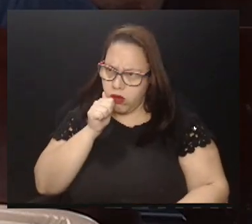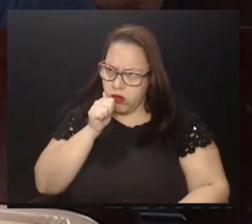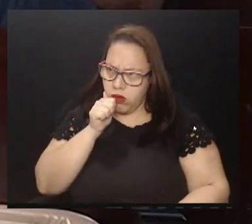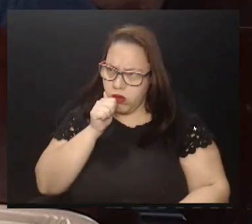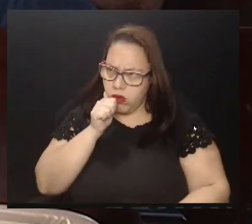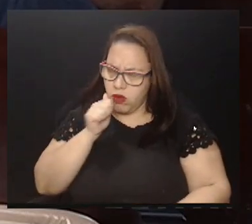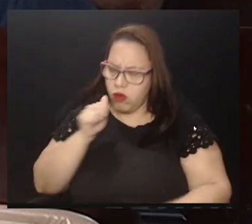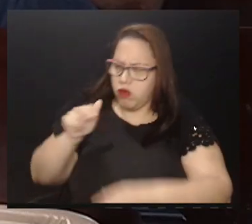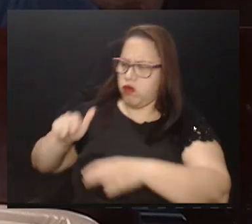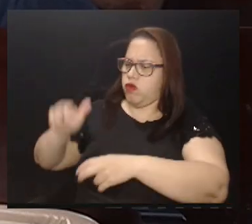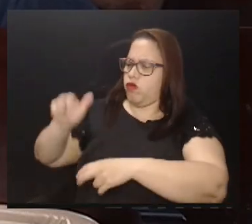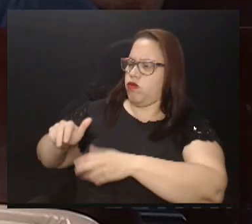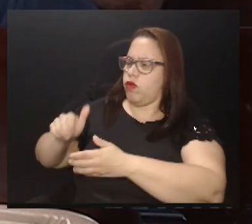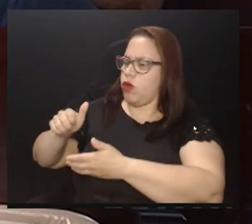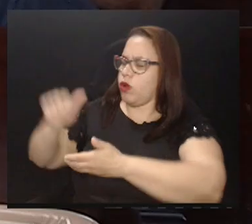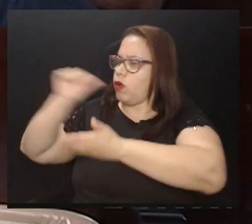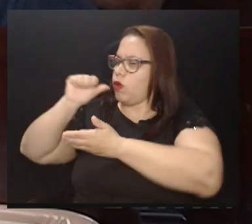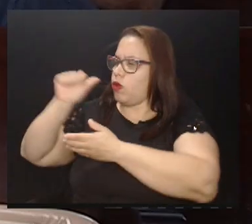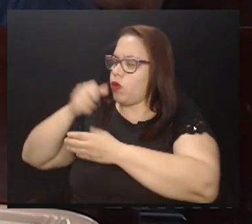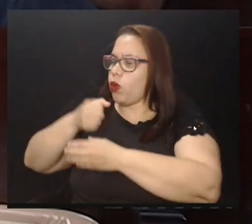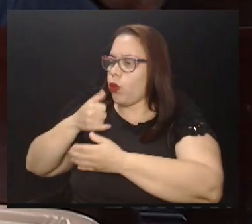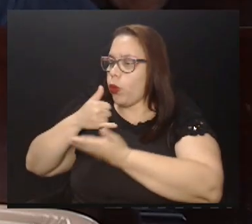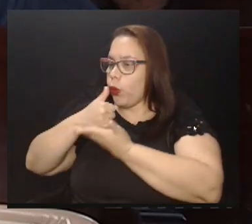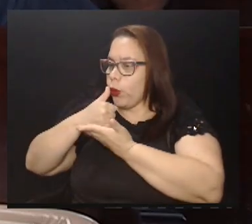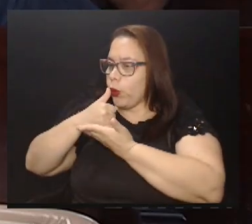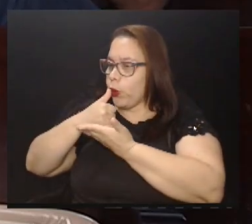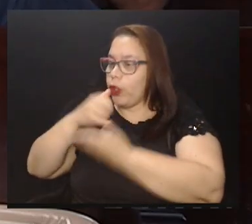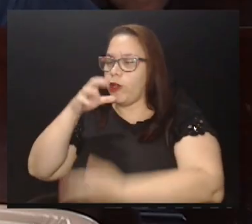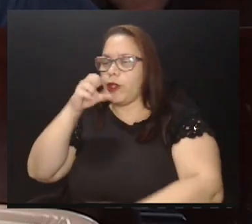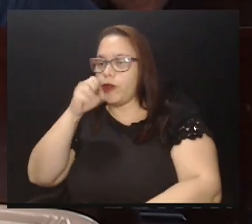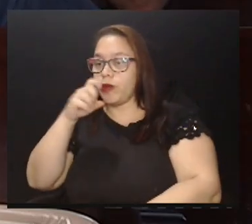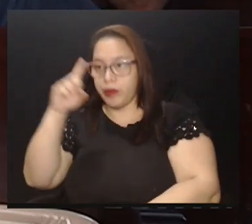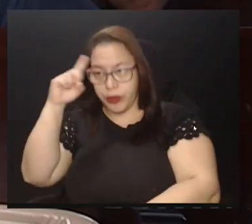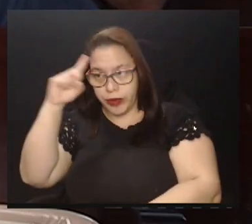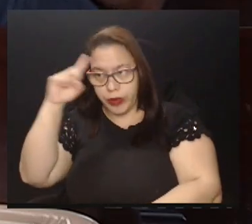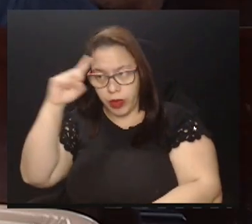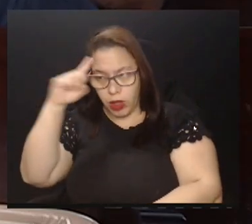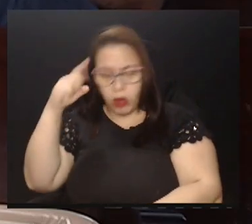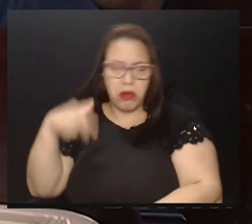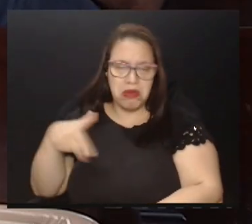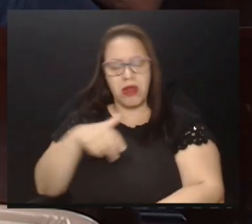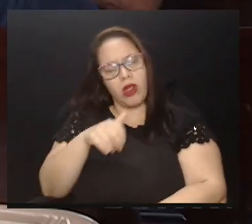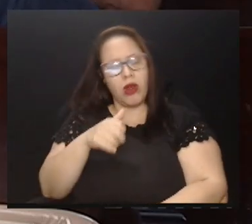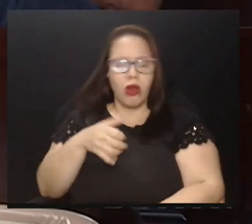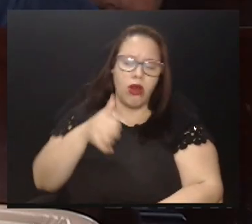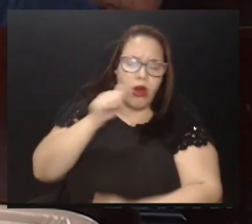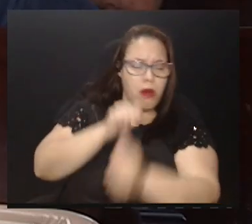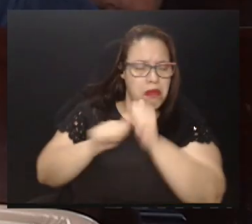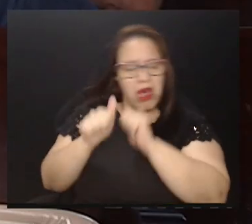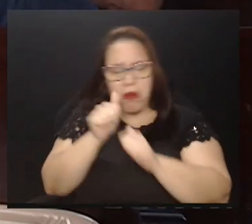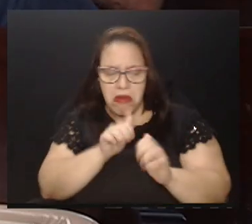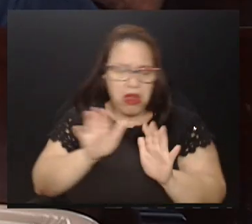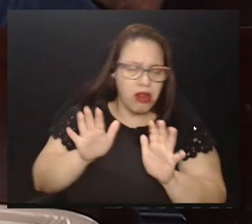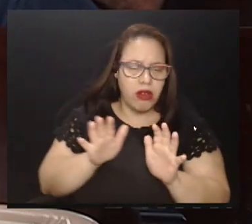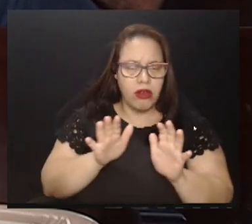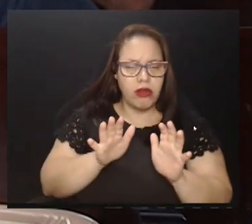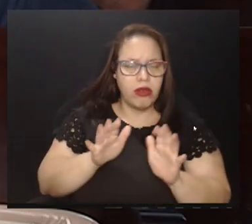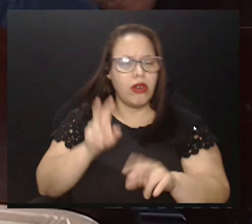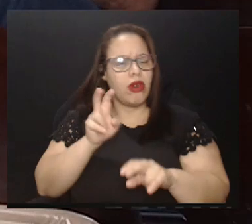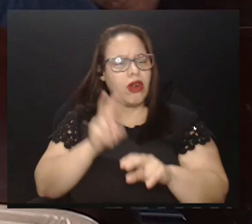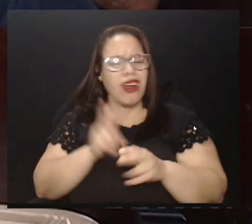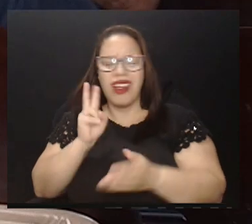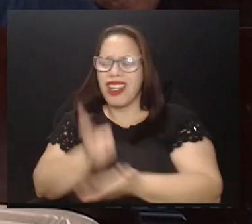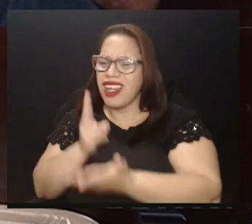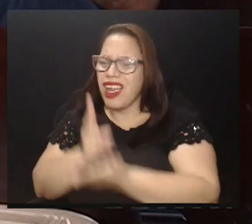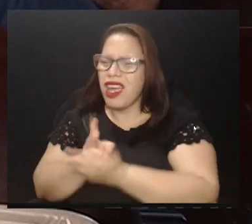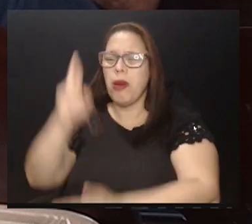suquinho de laranja. E eu ia todo dia naquele lugar, né, tava ali bebendo e tal, não sei o quê, e tava sempre a senhora lá, né? E aí um dia eu